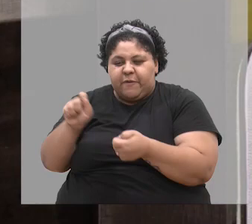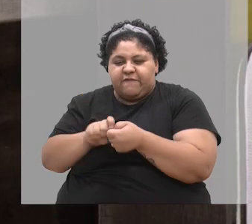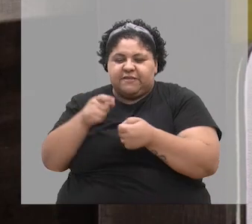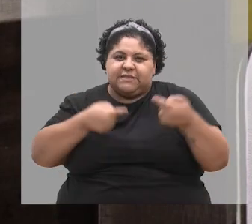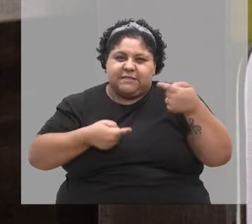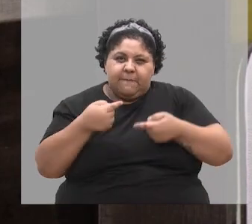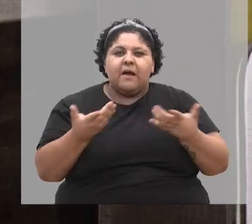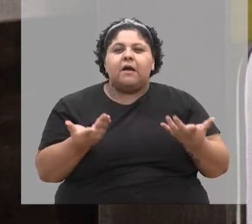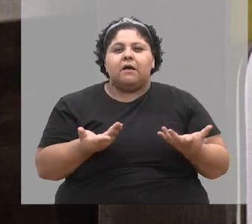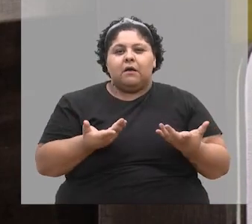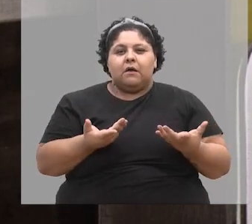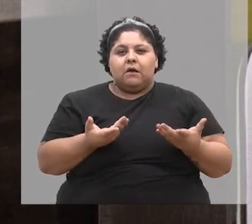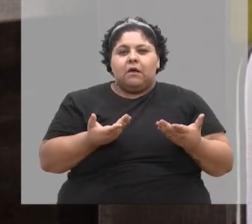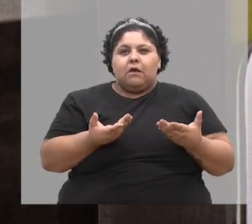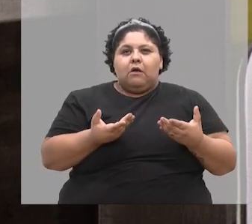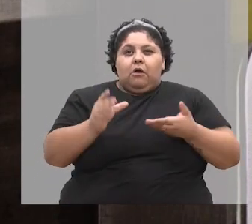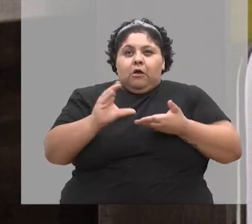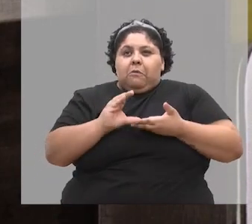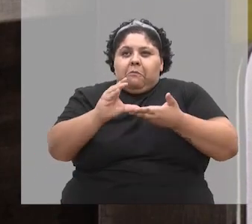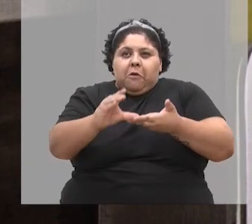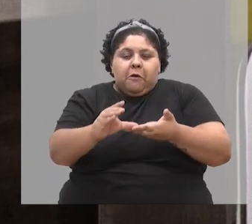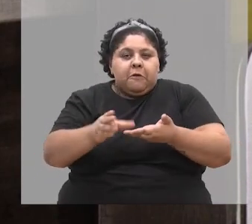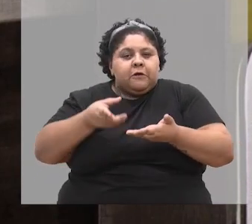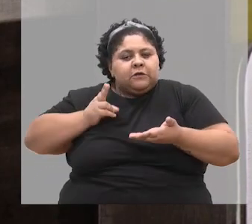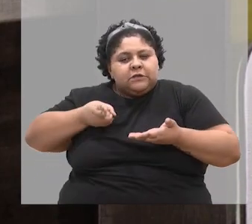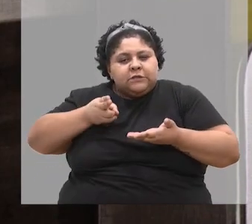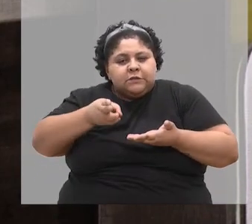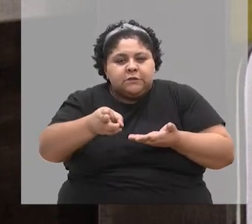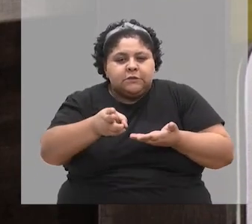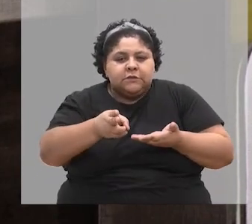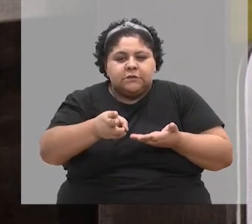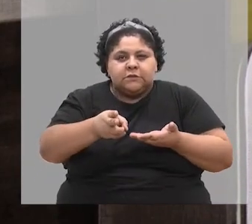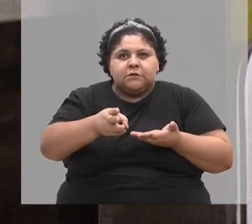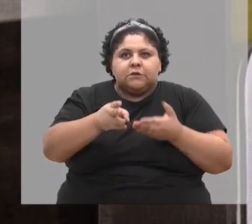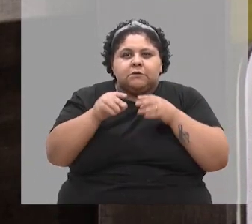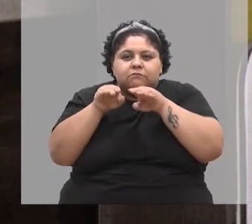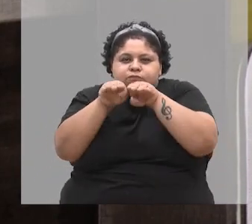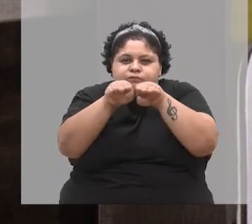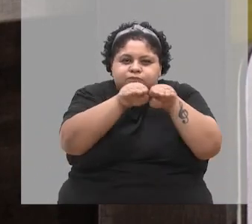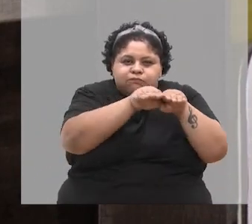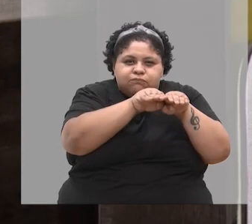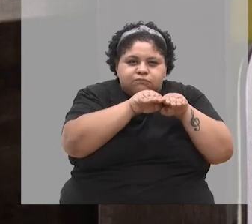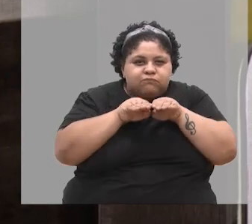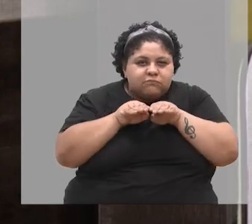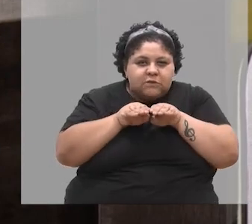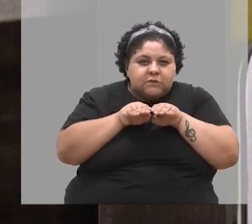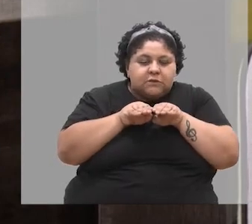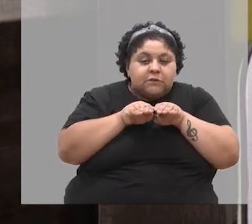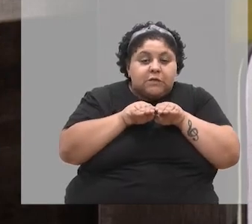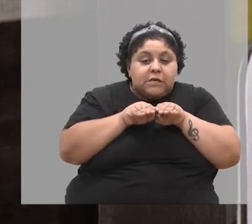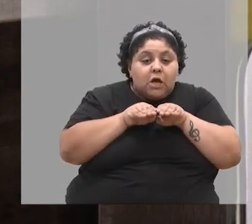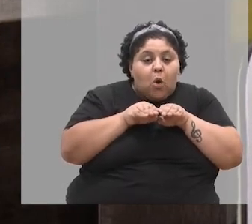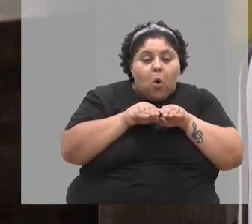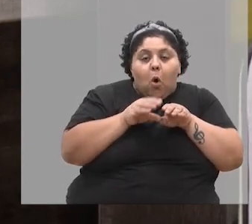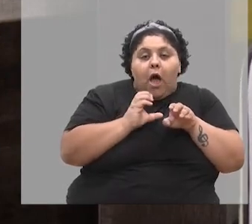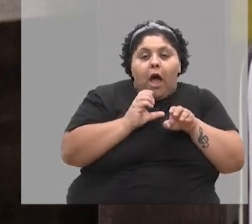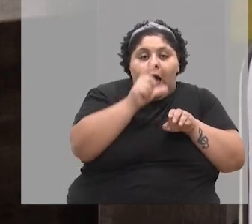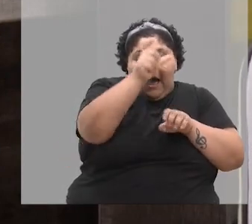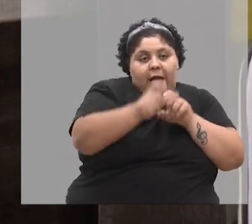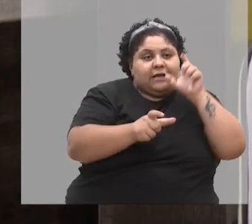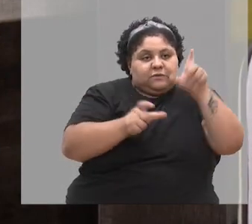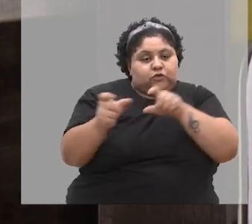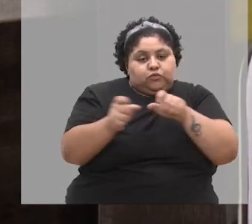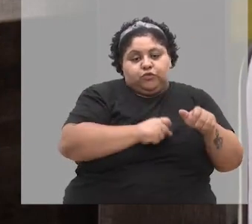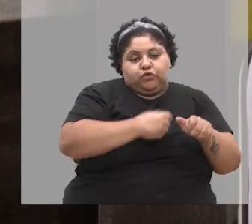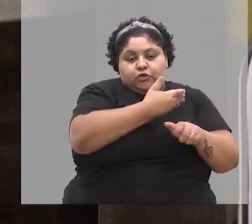esse espaço para fazer esses debates, né? E os conselhos, eles costumam seguir essa lógica de serem paritários. Ou seja, a quantidade